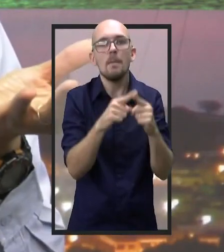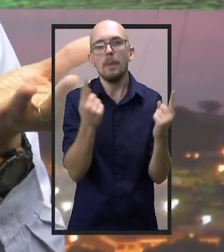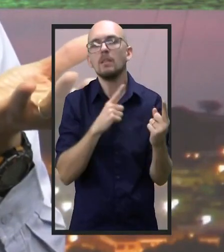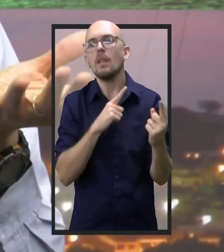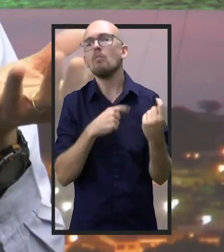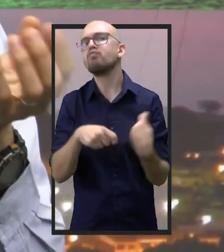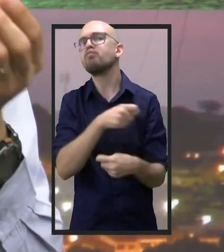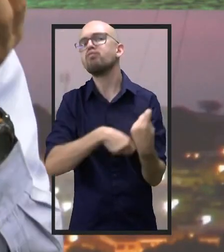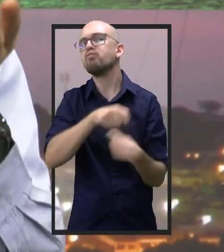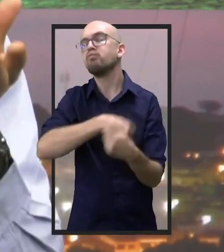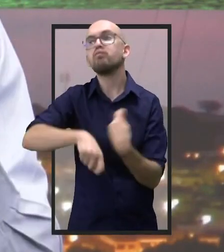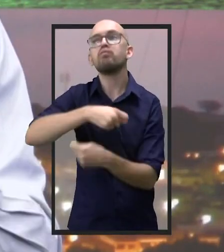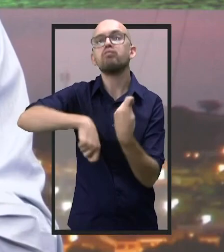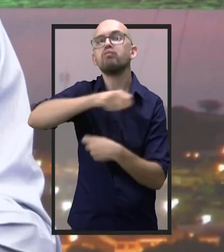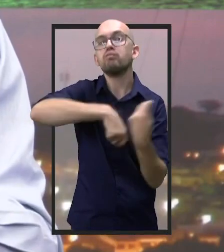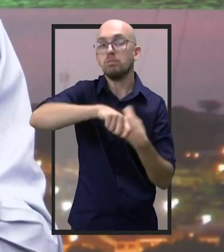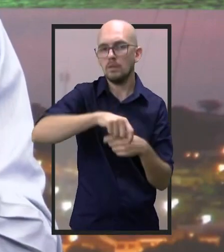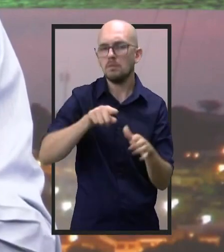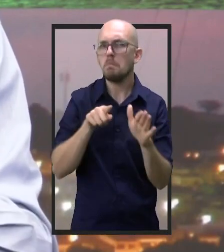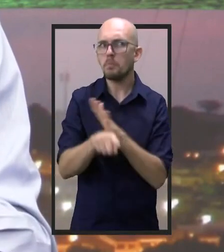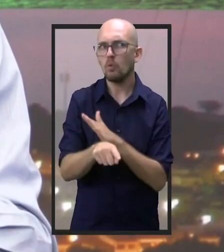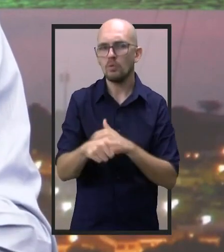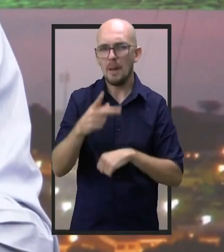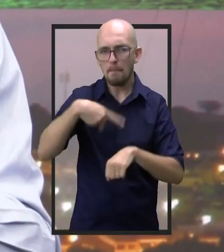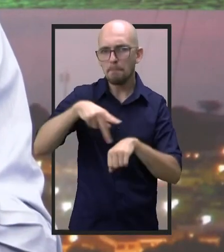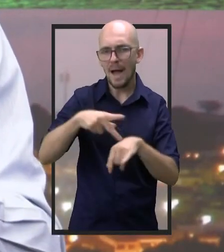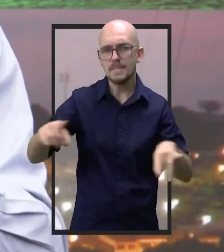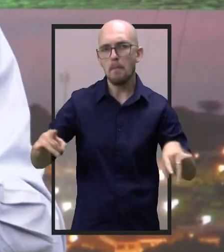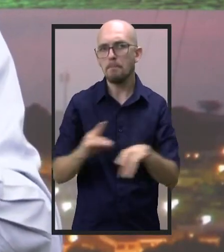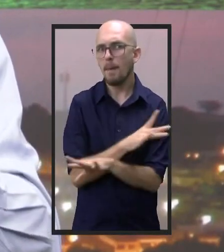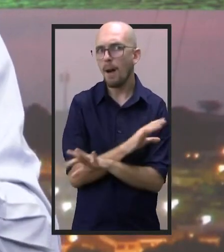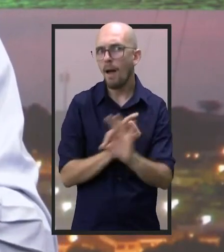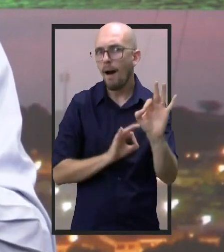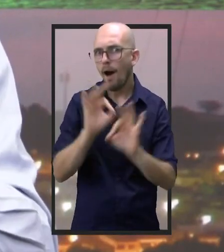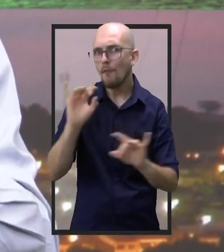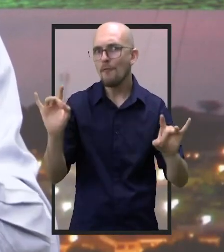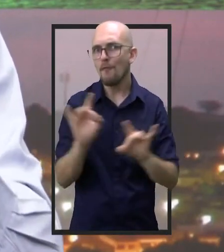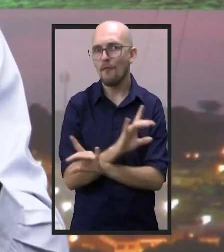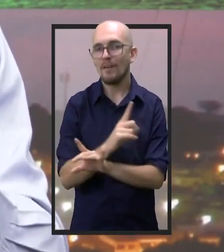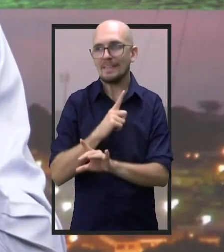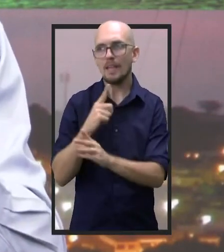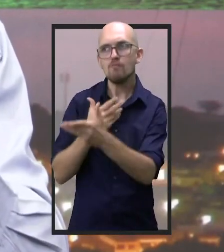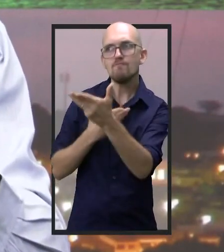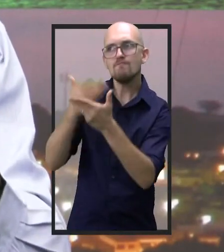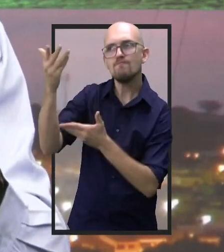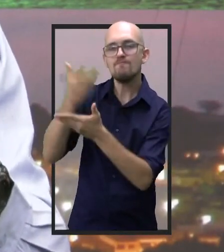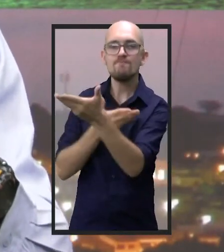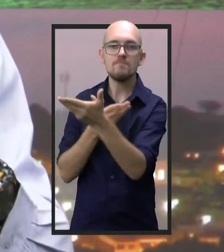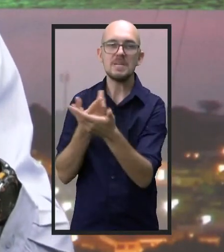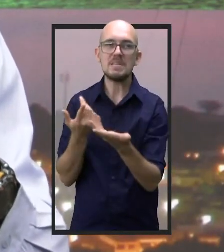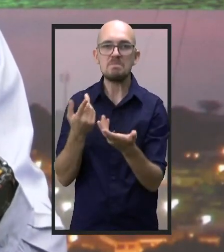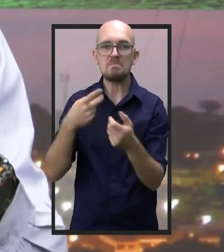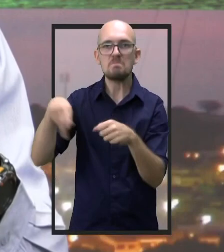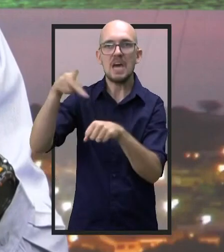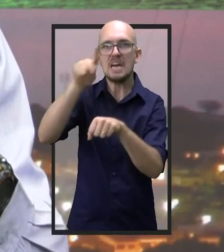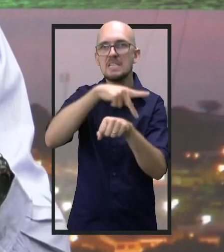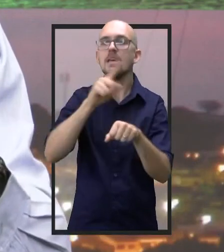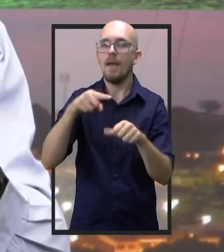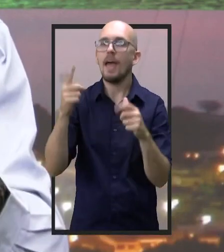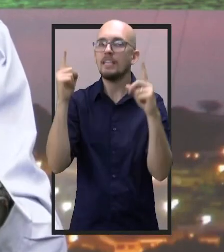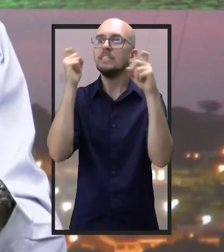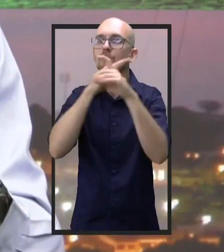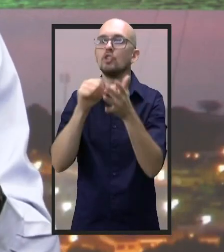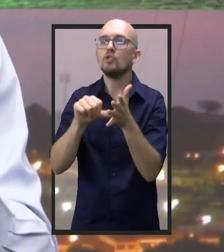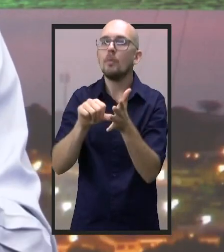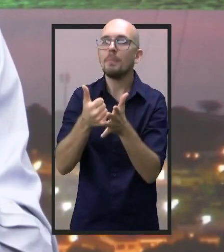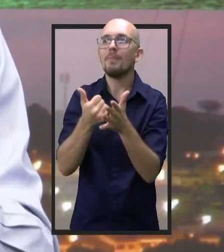a pergunta é, o país está preparado, a nossa sociedade, essa interlocução no primeiro discurso é difícil,